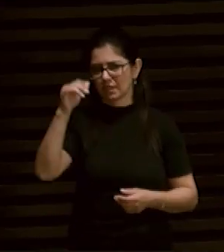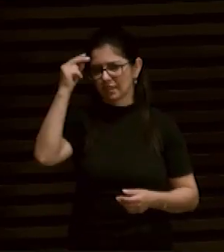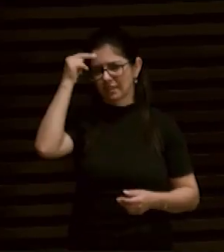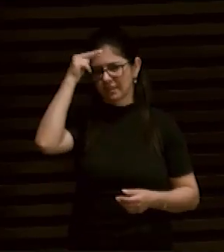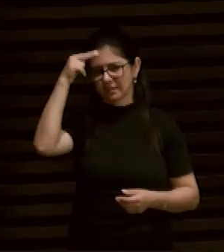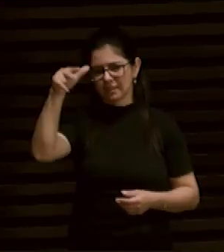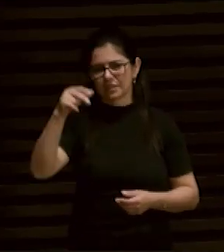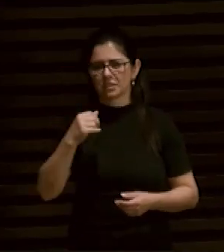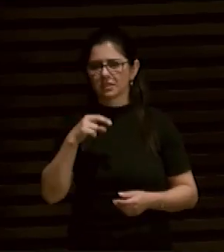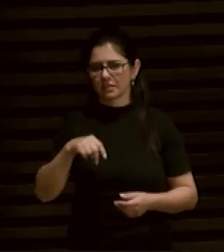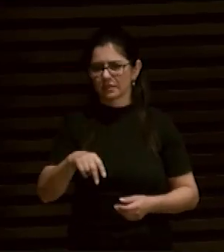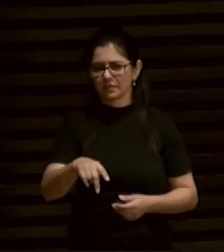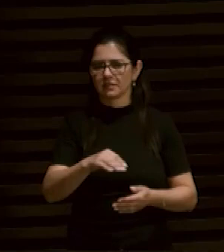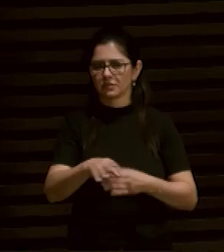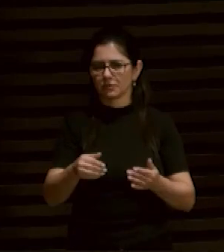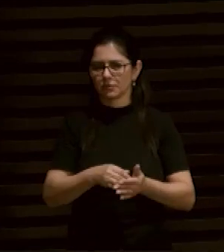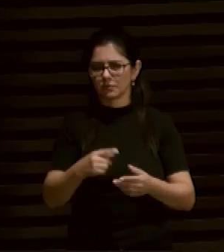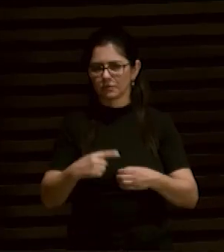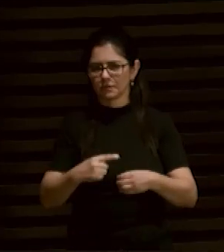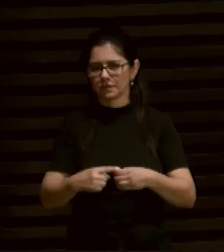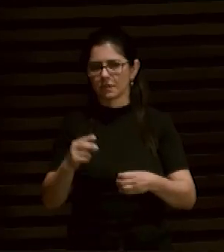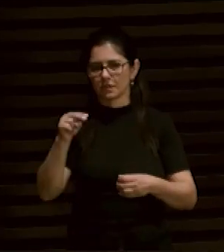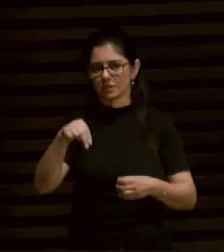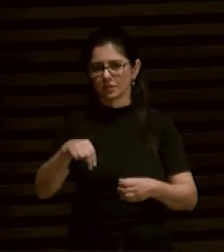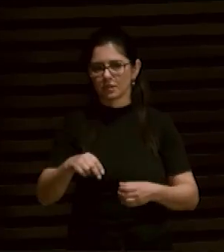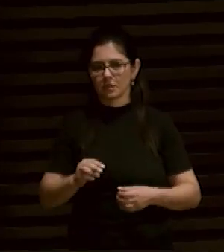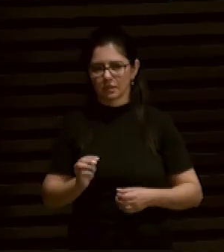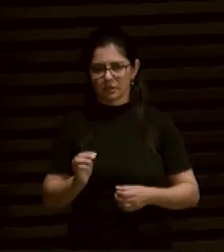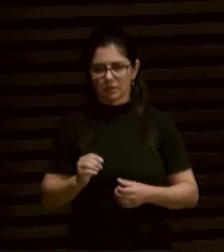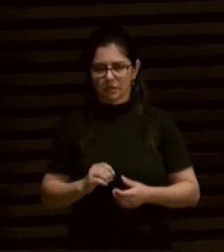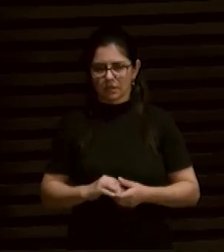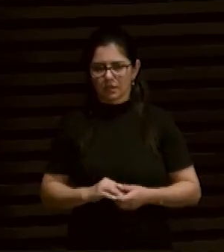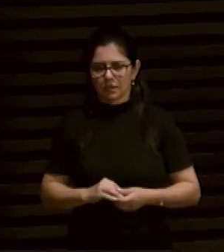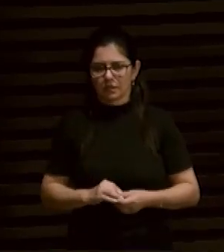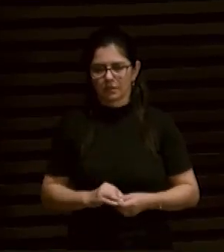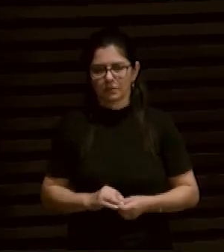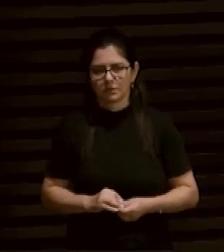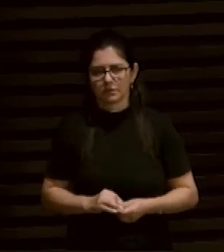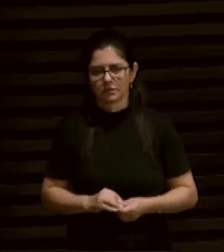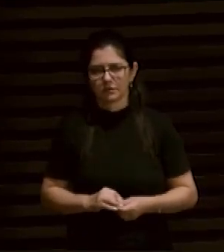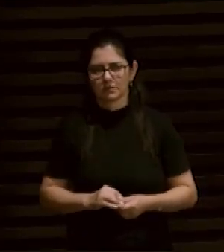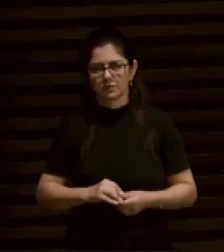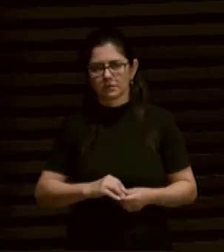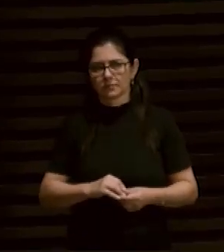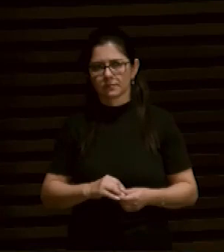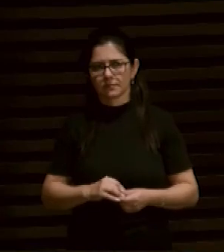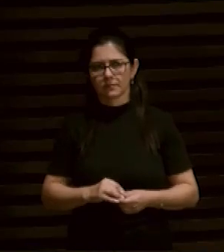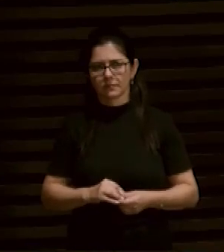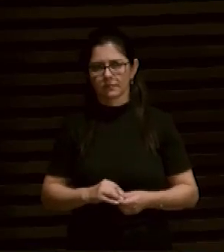que aquela cidade ela possuía 120 mil habitantes. Alguns estudiosos, isso é quase que um